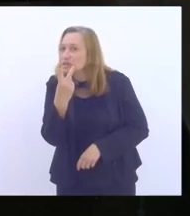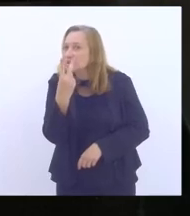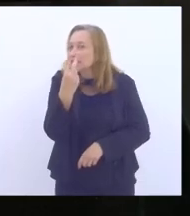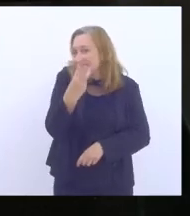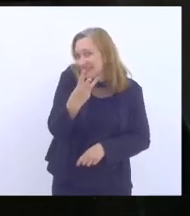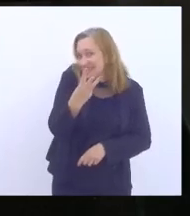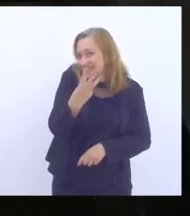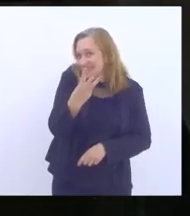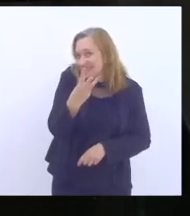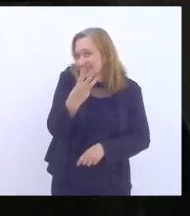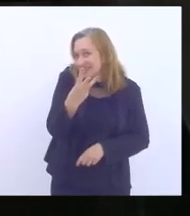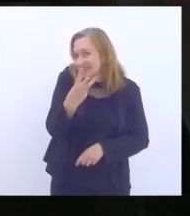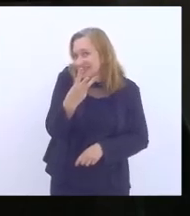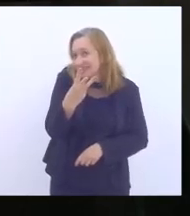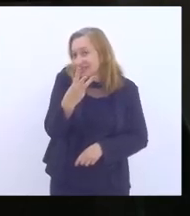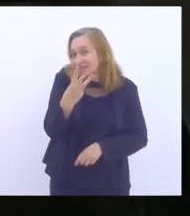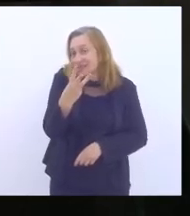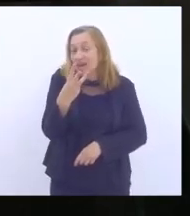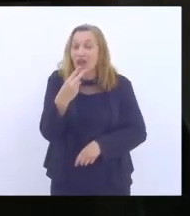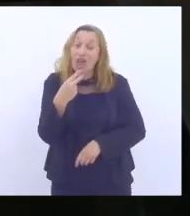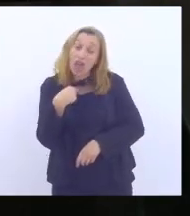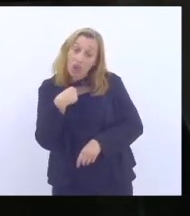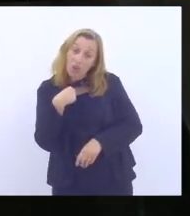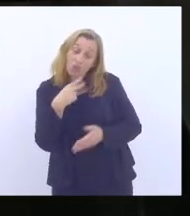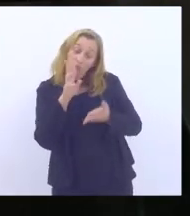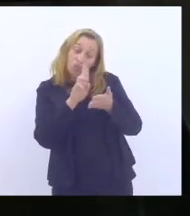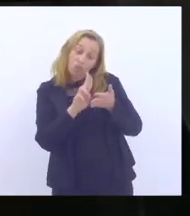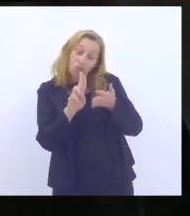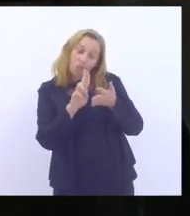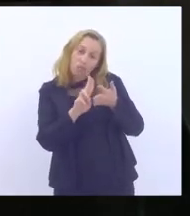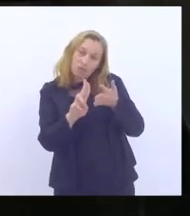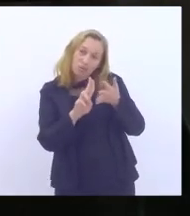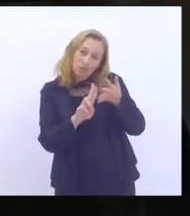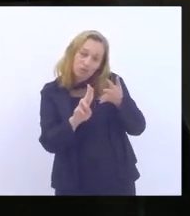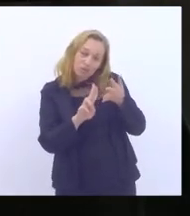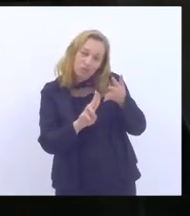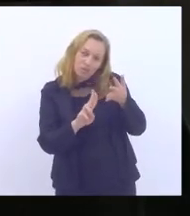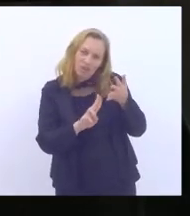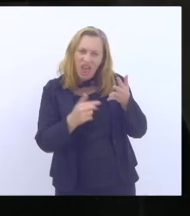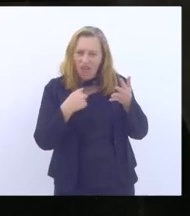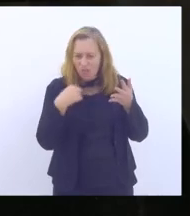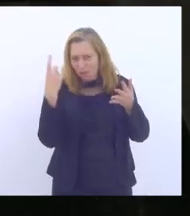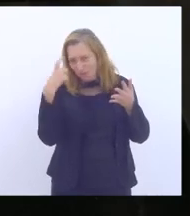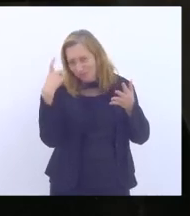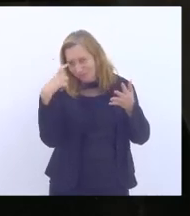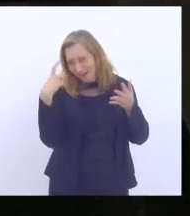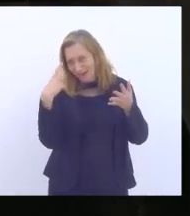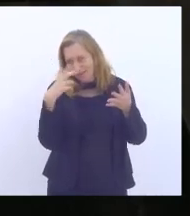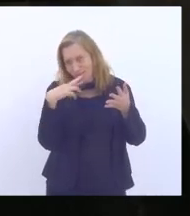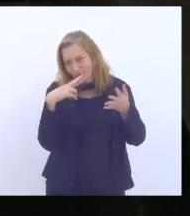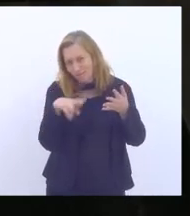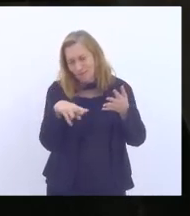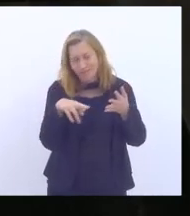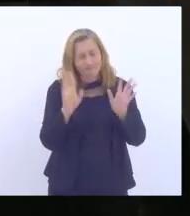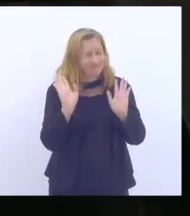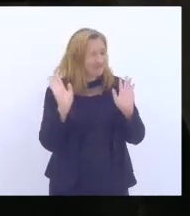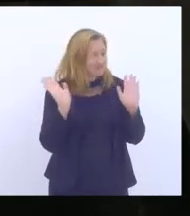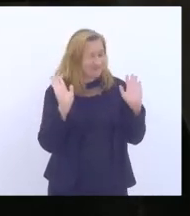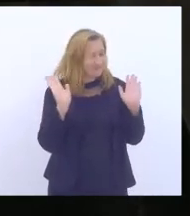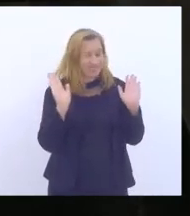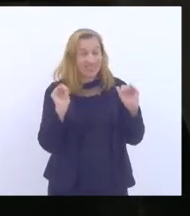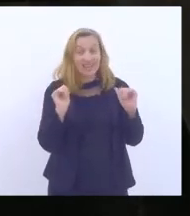não são três eu vou nominar nome por nome eu não estou preocupada com resultados